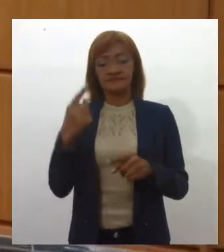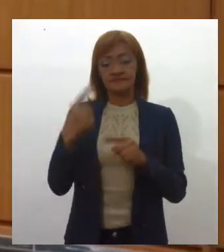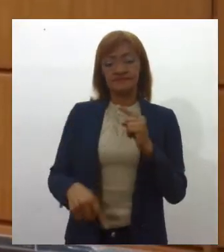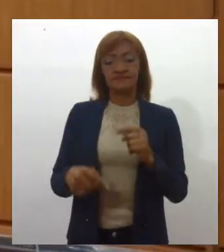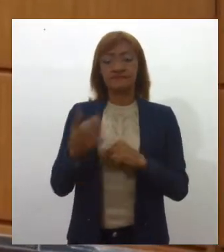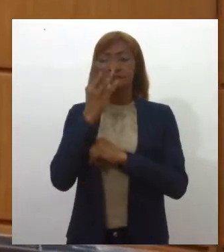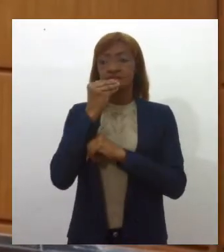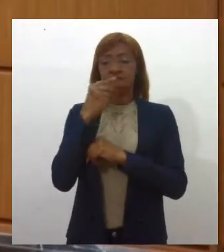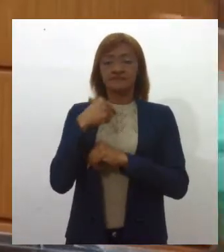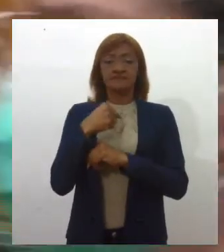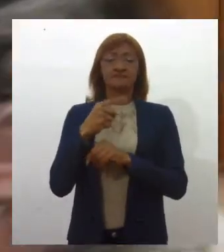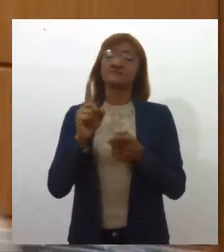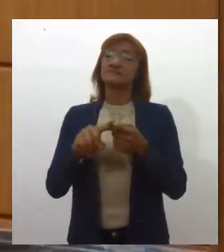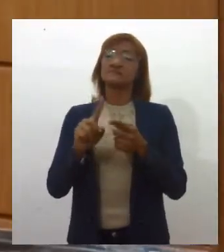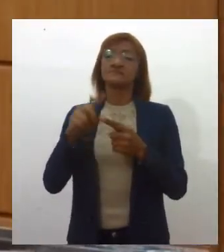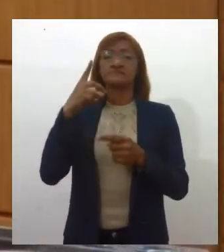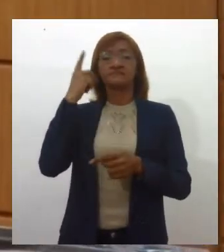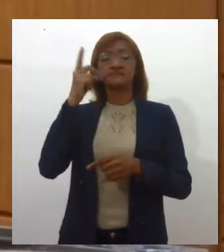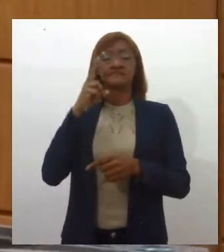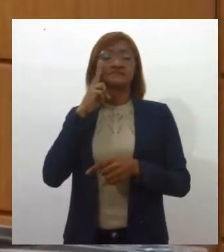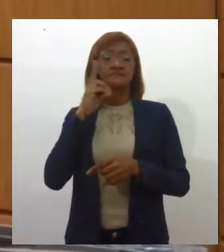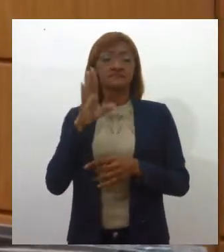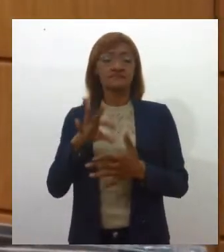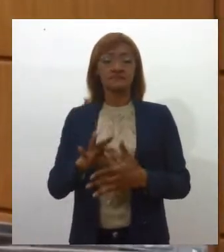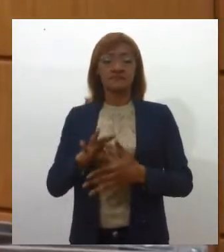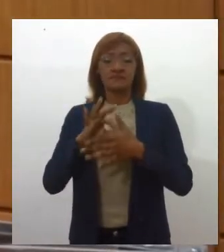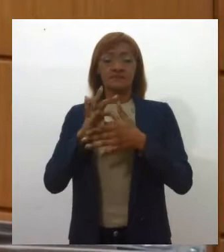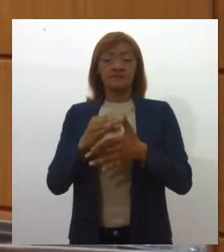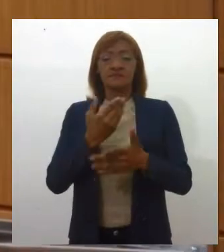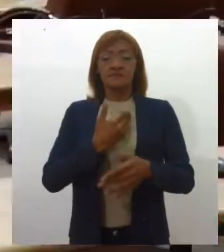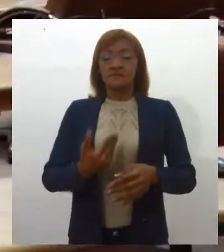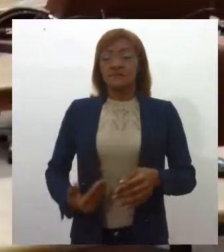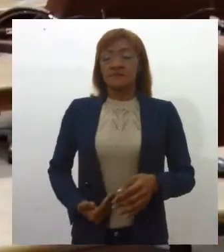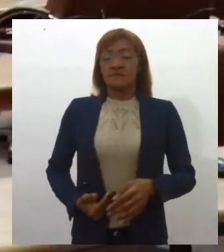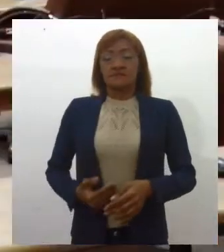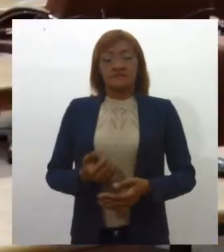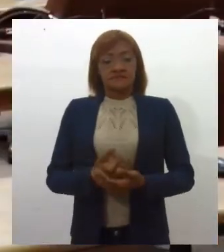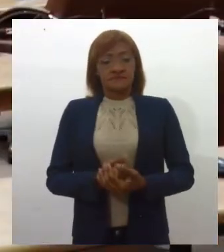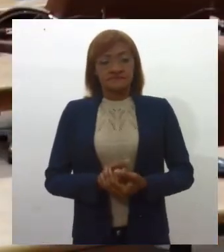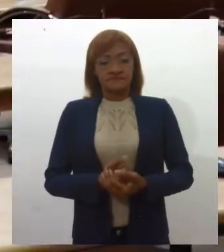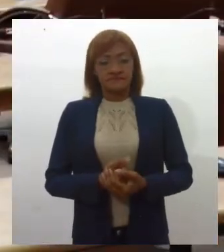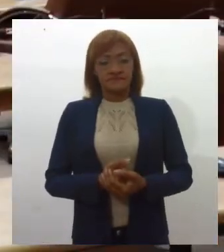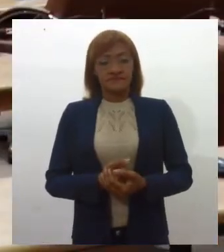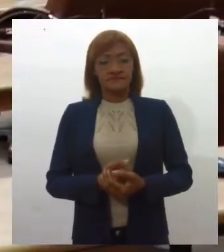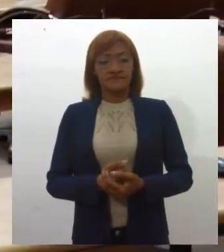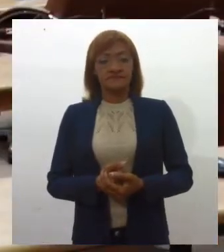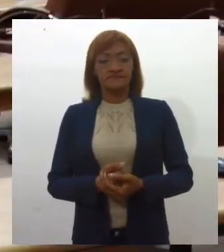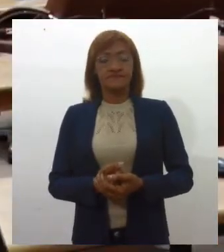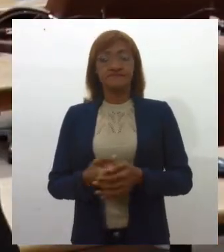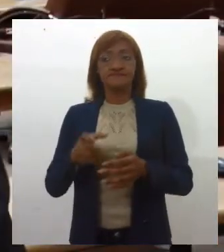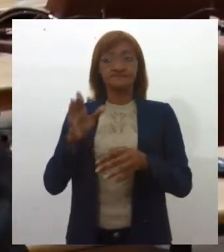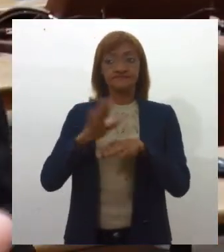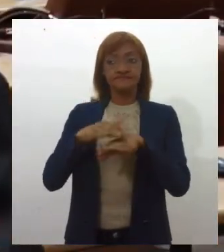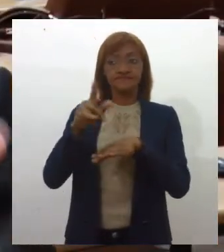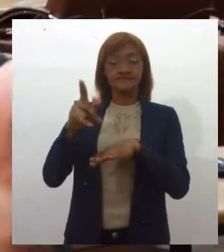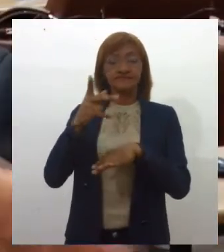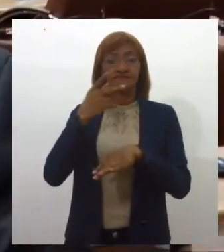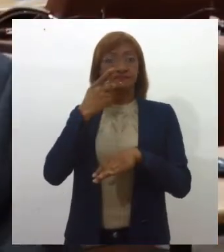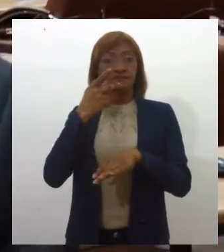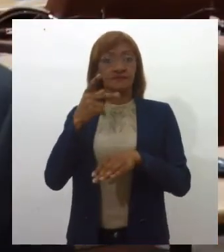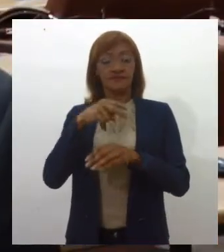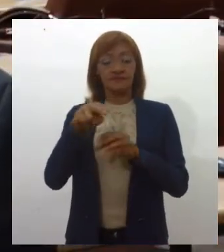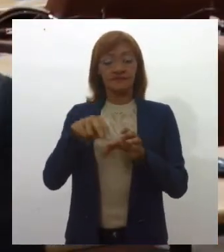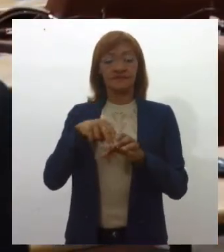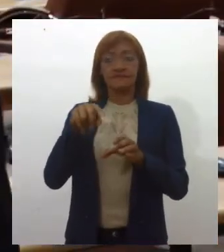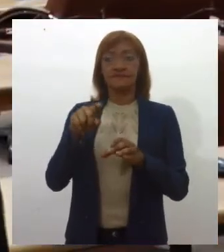também discutido pelo deputado estadual e líder do governo na Alese, Zezinho Sobral. Aliados do deputado, enquanto ele falava que